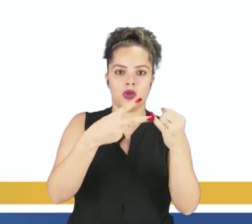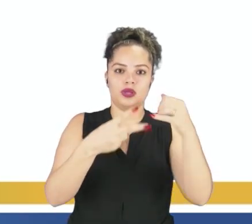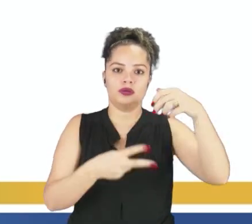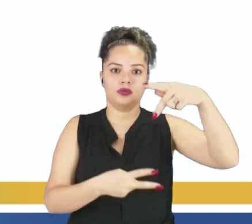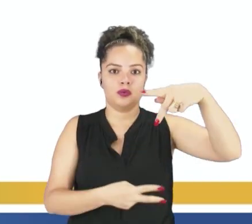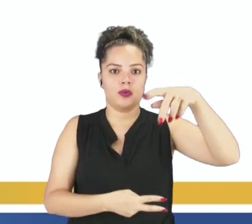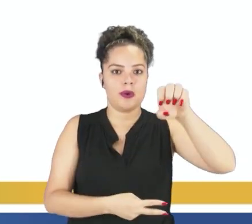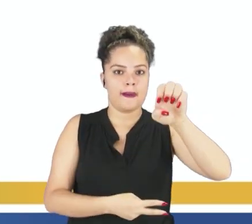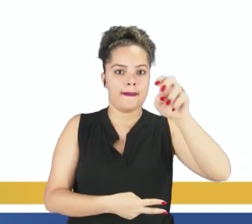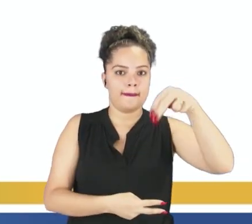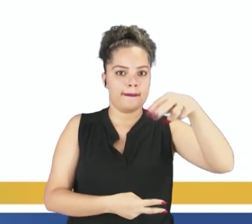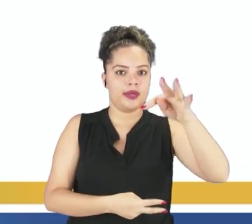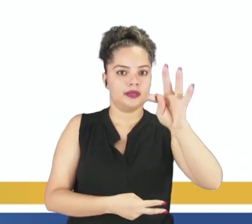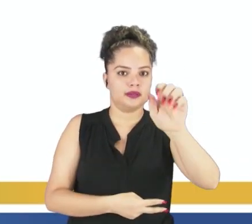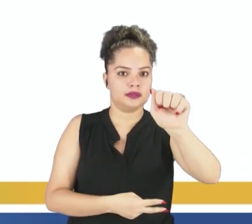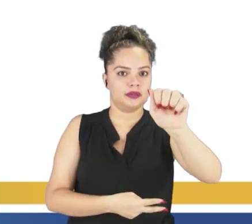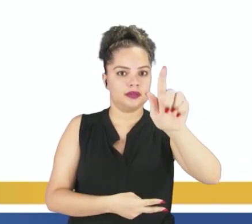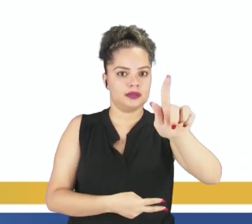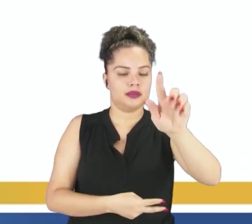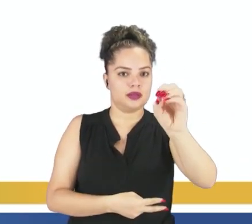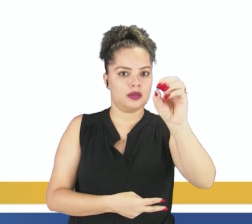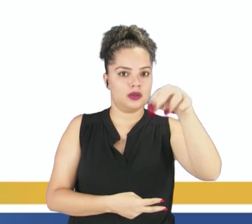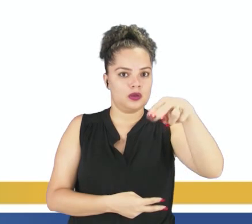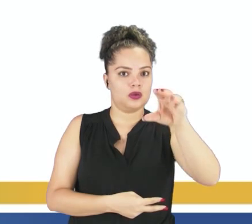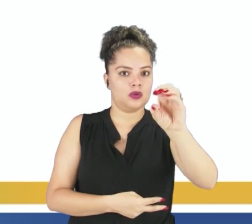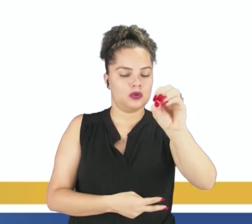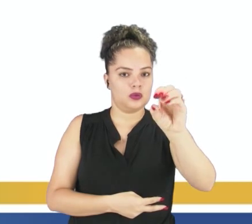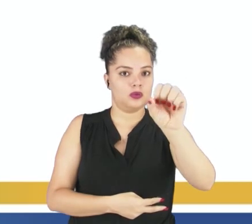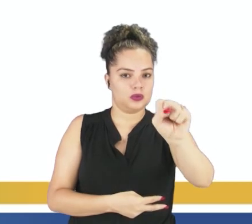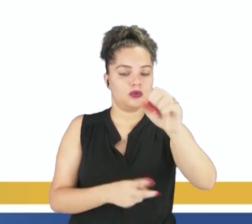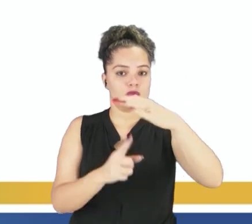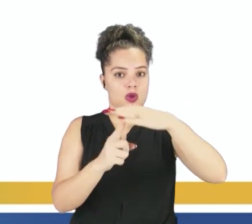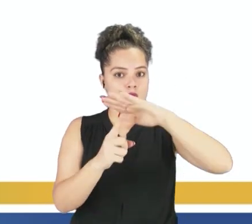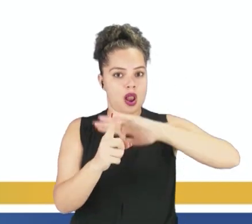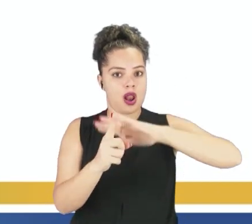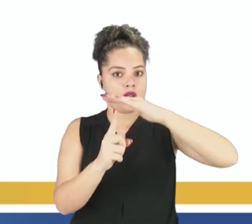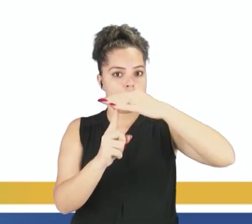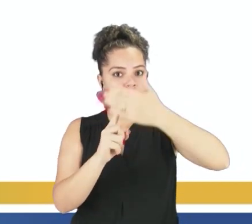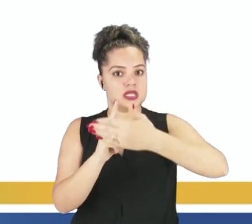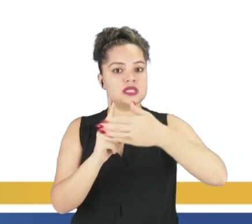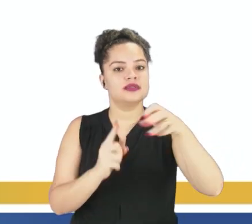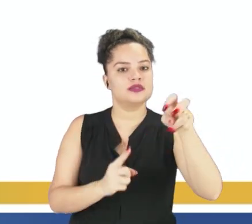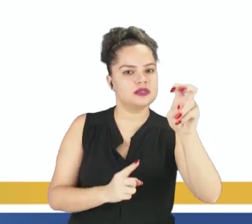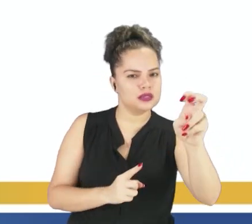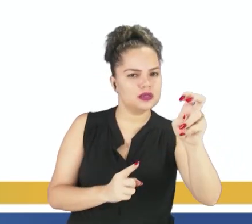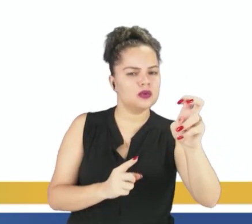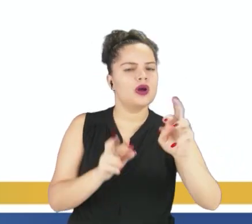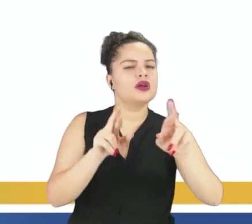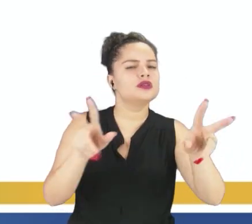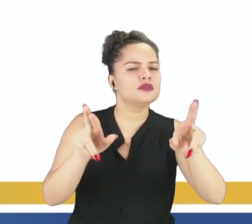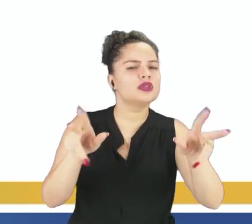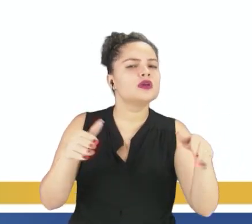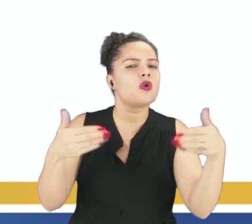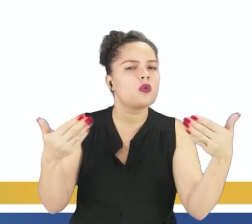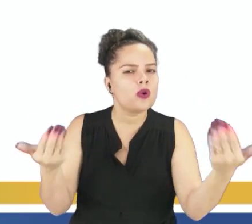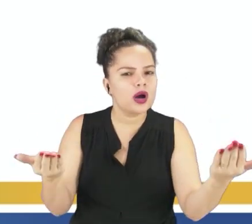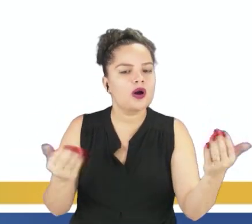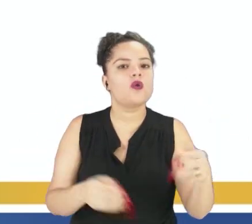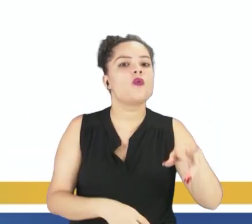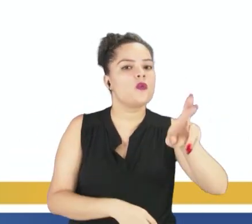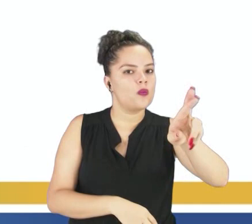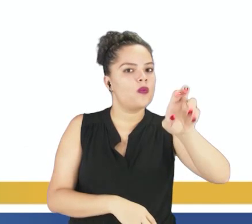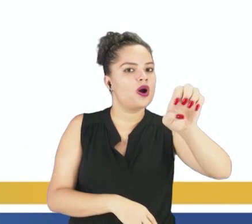pentágonos, certo? Figuras que possuem 5 lados. Só que qual a diferença entre um e o outro? Nós temos um polígono